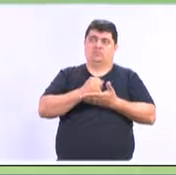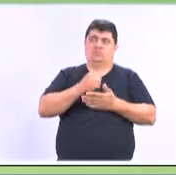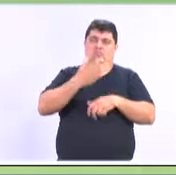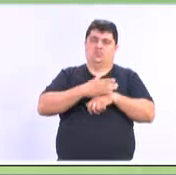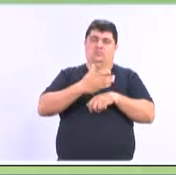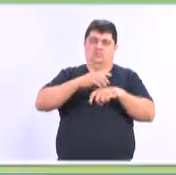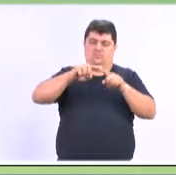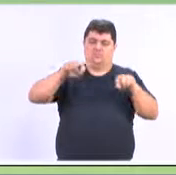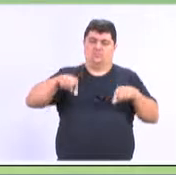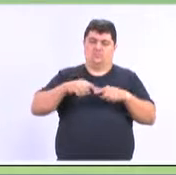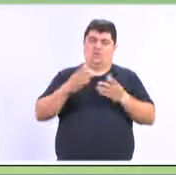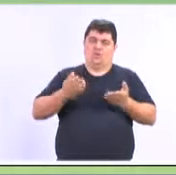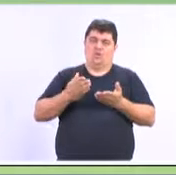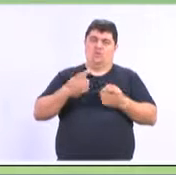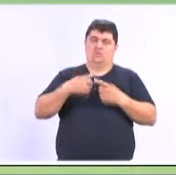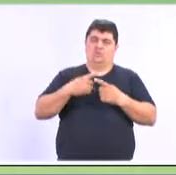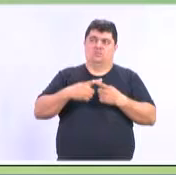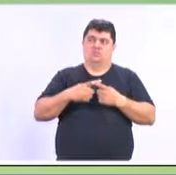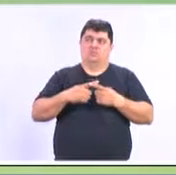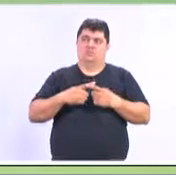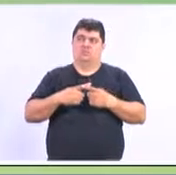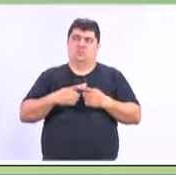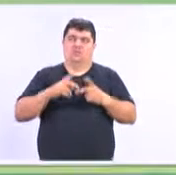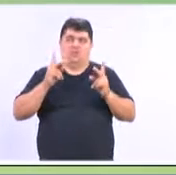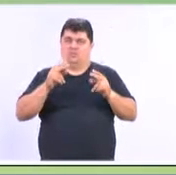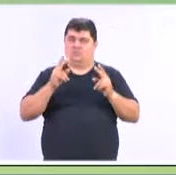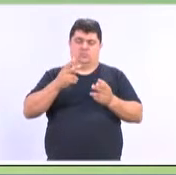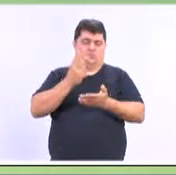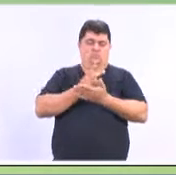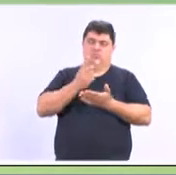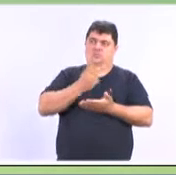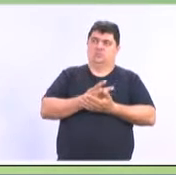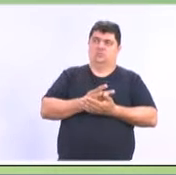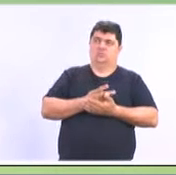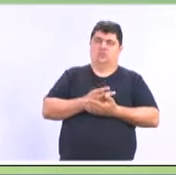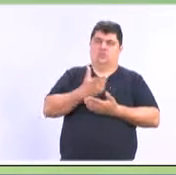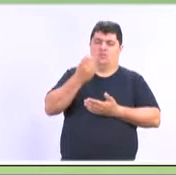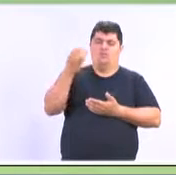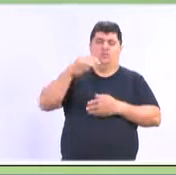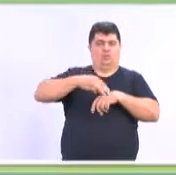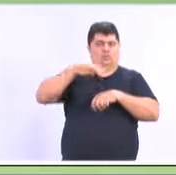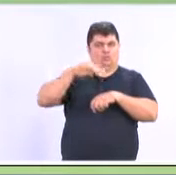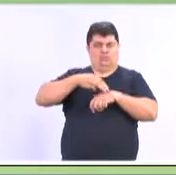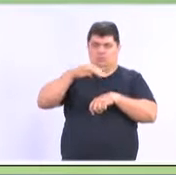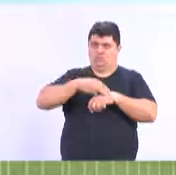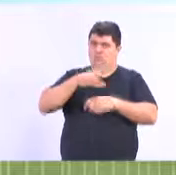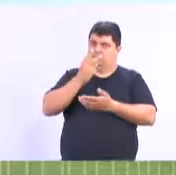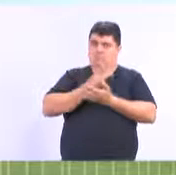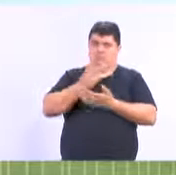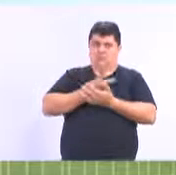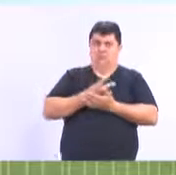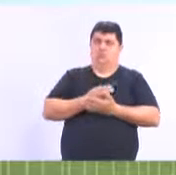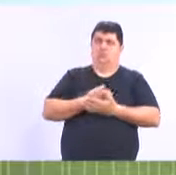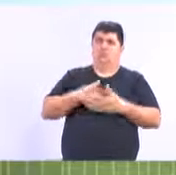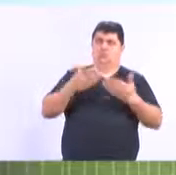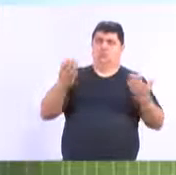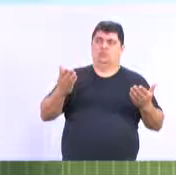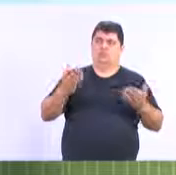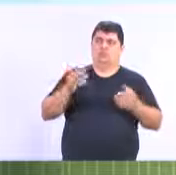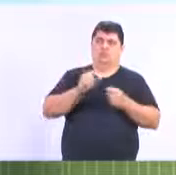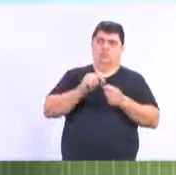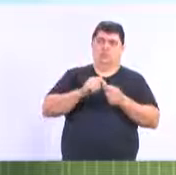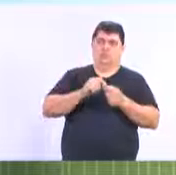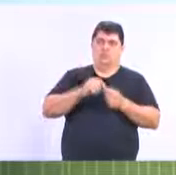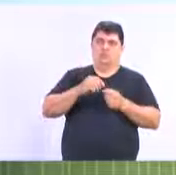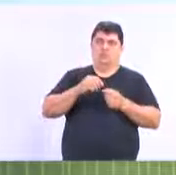sala de hoje, vocês vão ter a mesma dinâmica de sempre, né? São 20 minutos para vocês fazerem as atividades e em